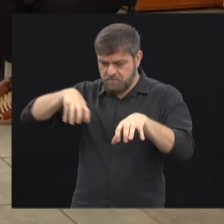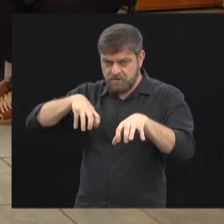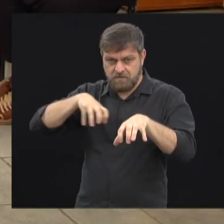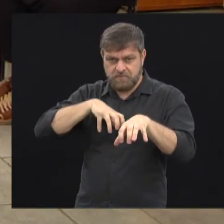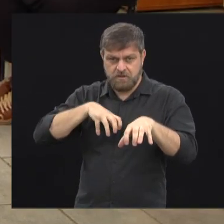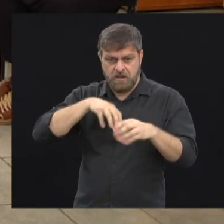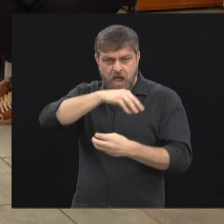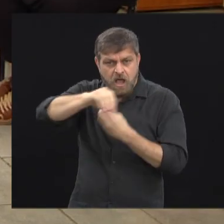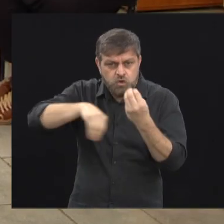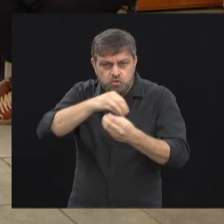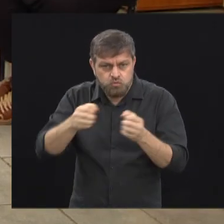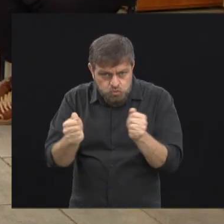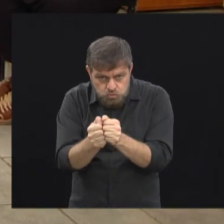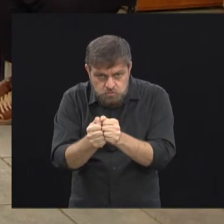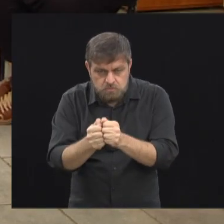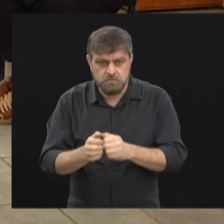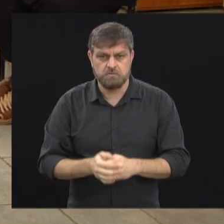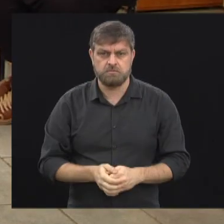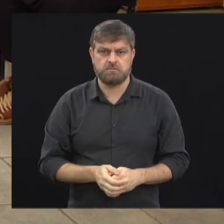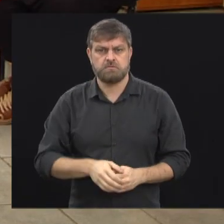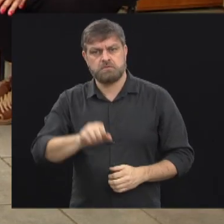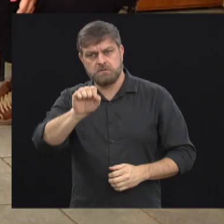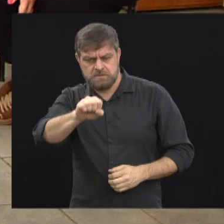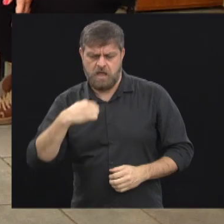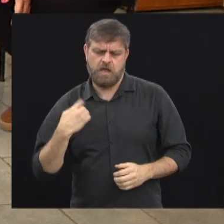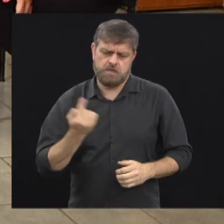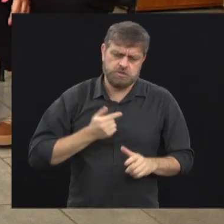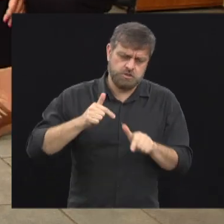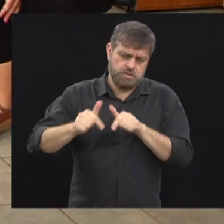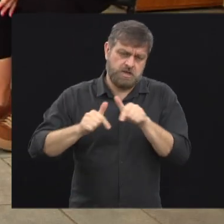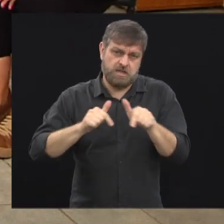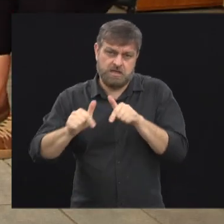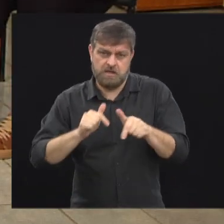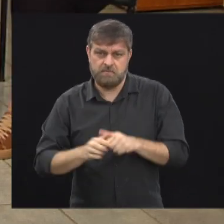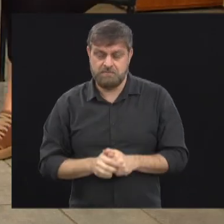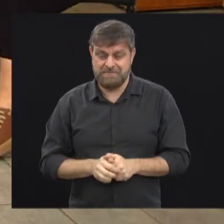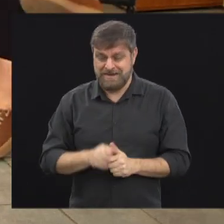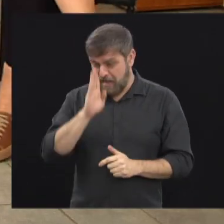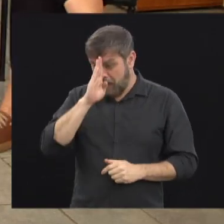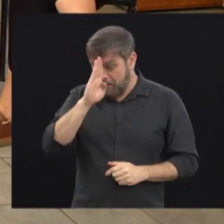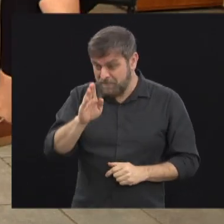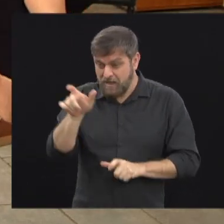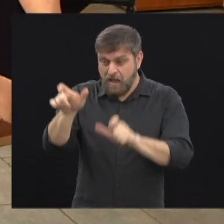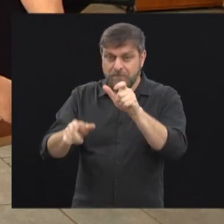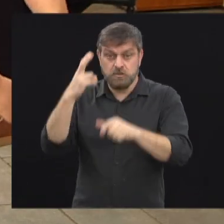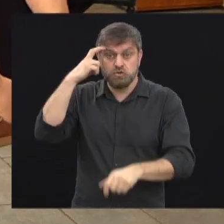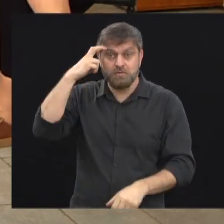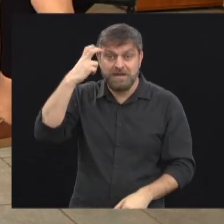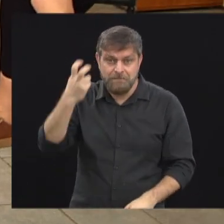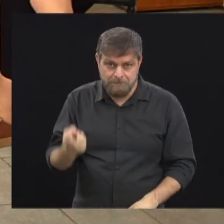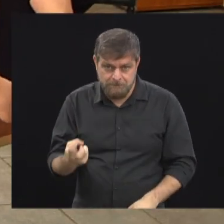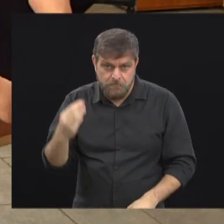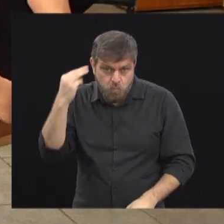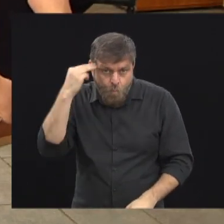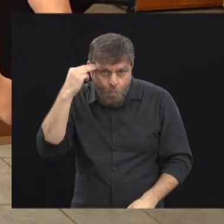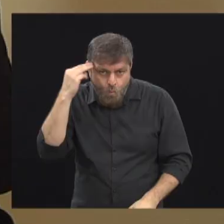fazem todos agrupados? Sim, assim, a gente trabalha principalmente com a pessoa com deficiência intelectual aqui dentro,